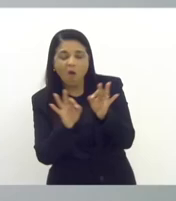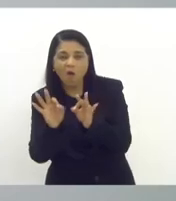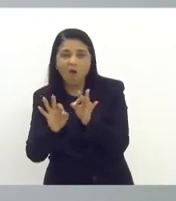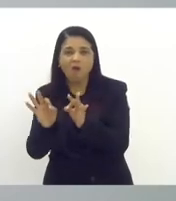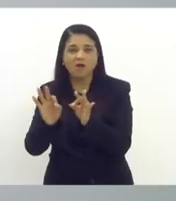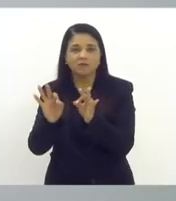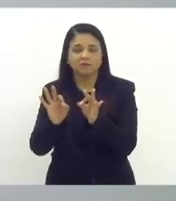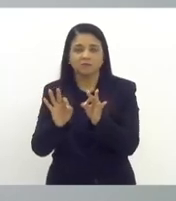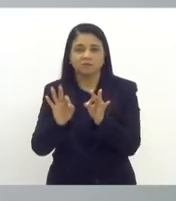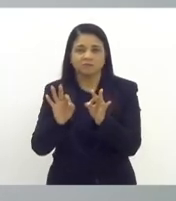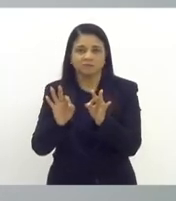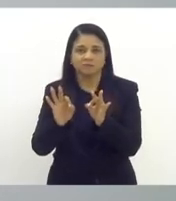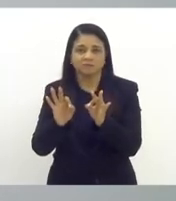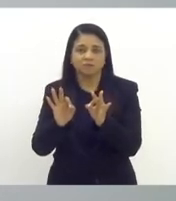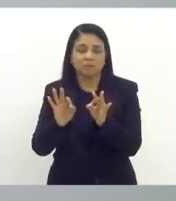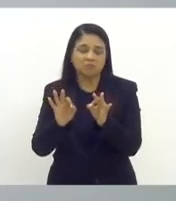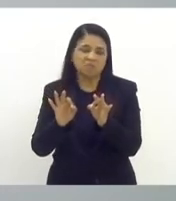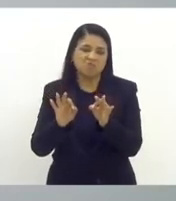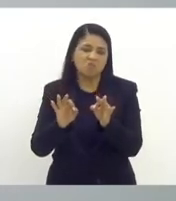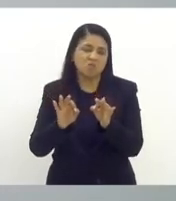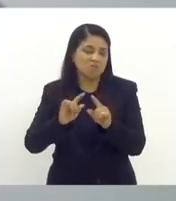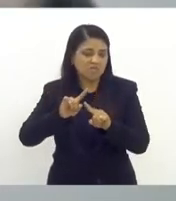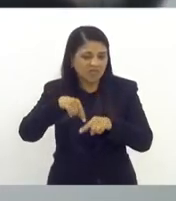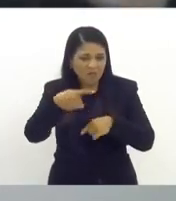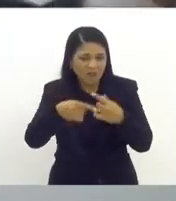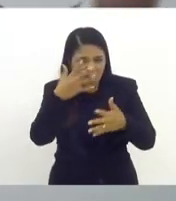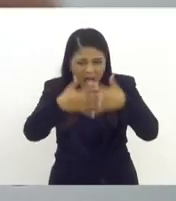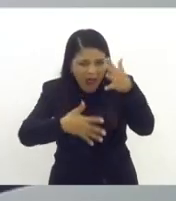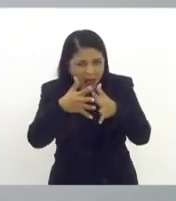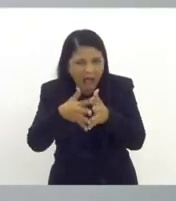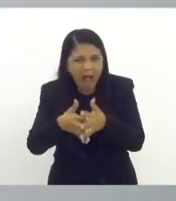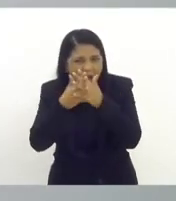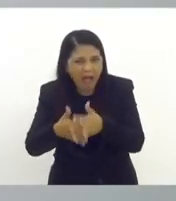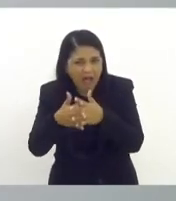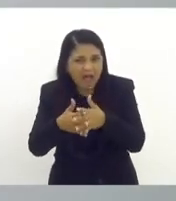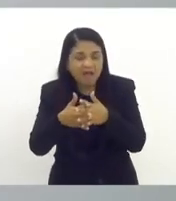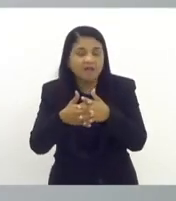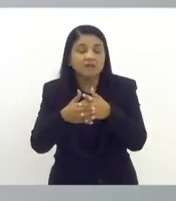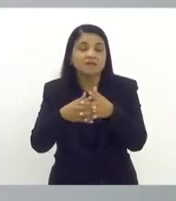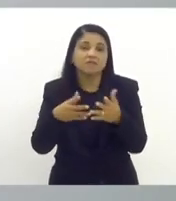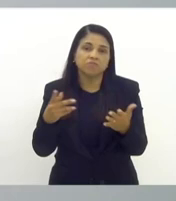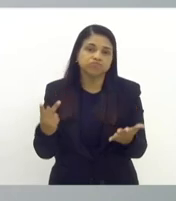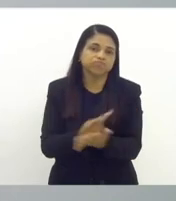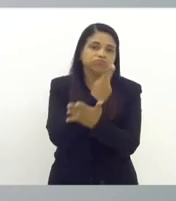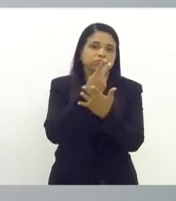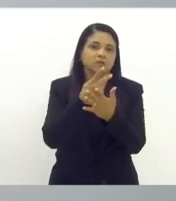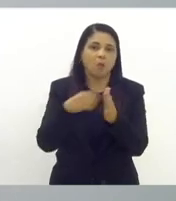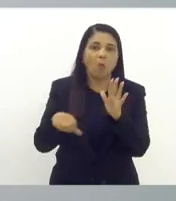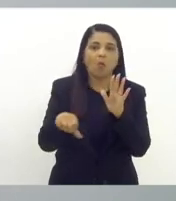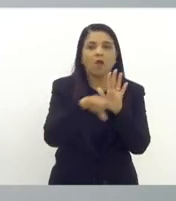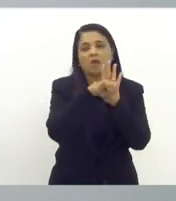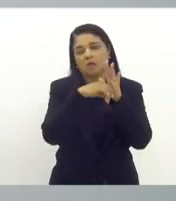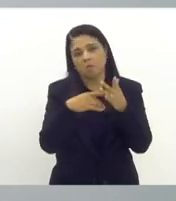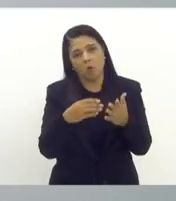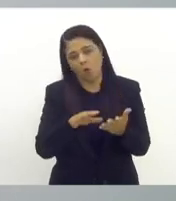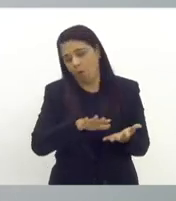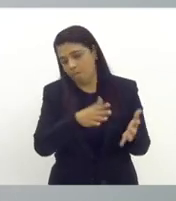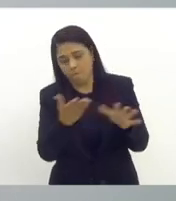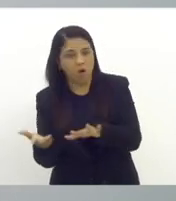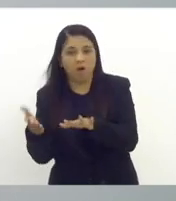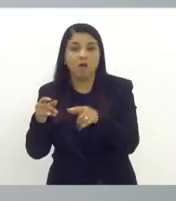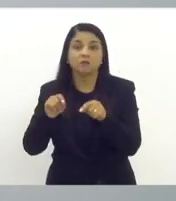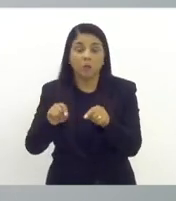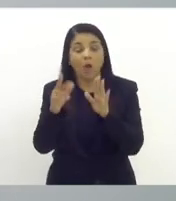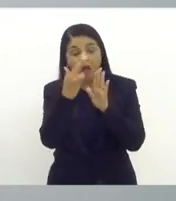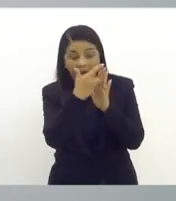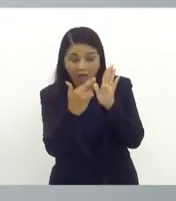Humanidade para que não vire bagunça e daqui a pouco a coisa sai do controle uma tragédia aconteça Então as regras elas existem para